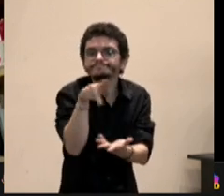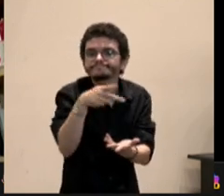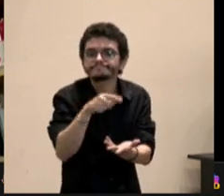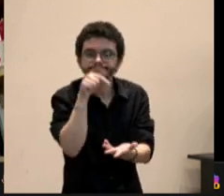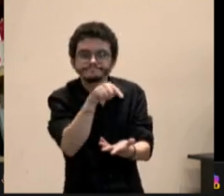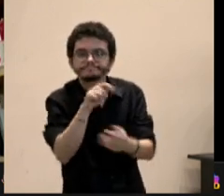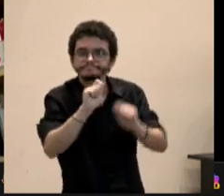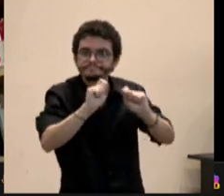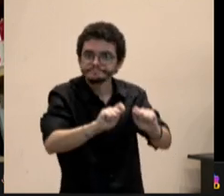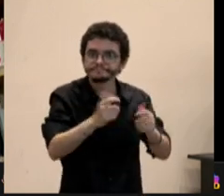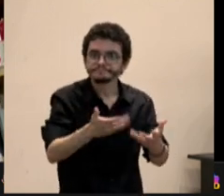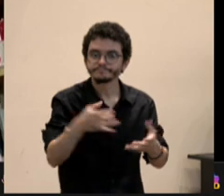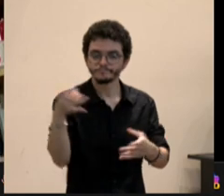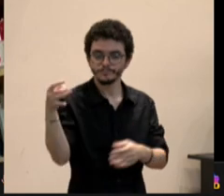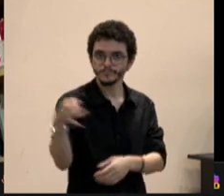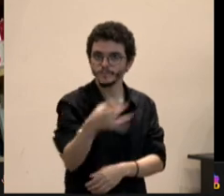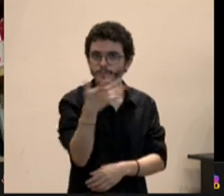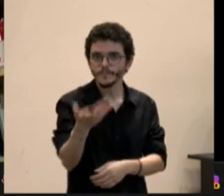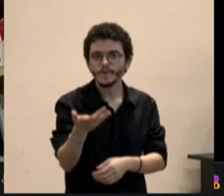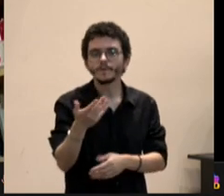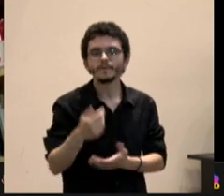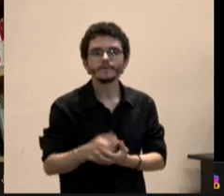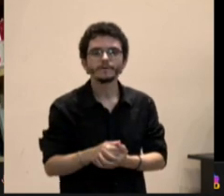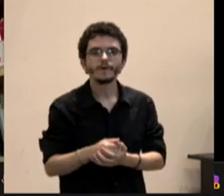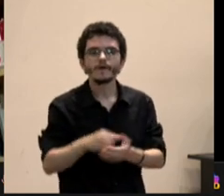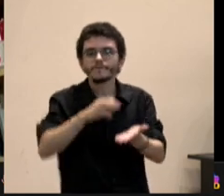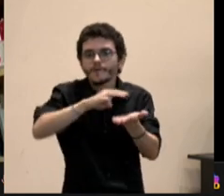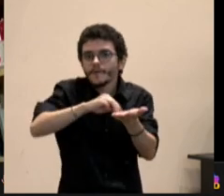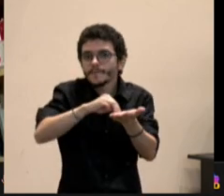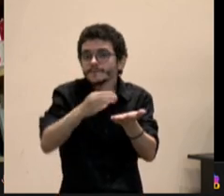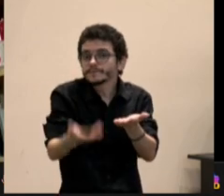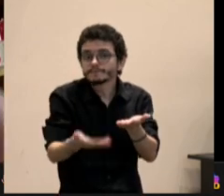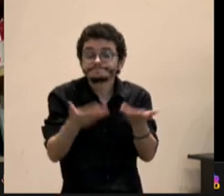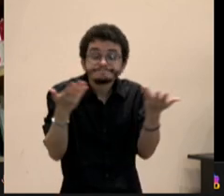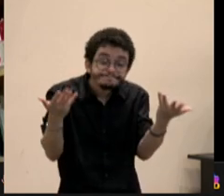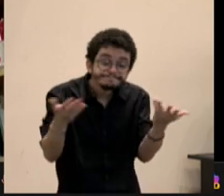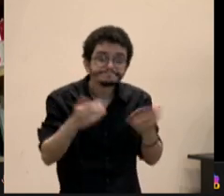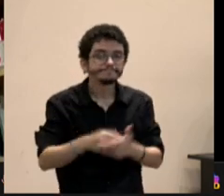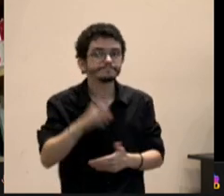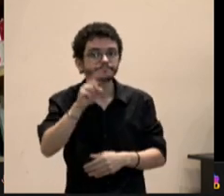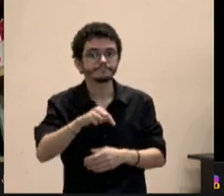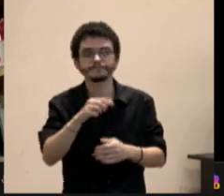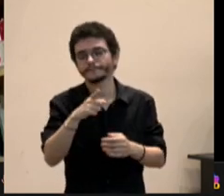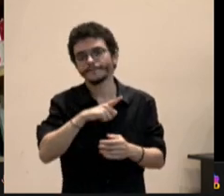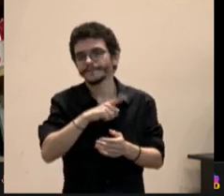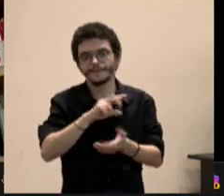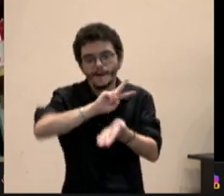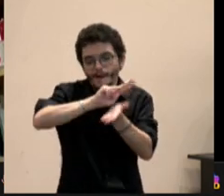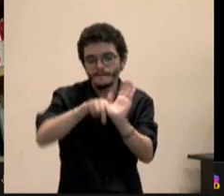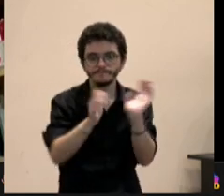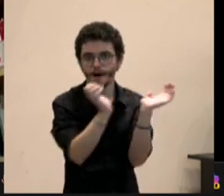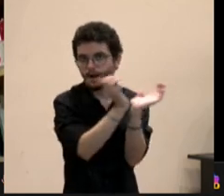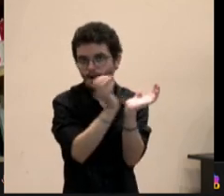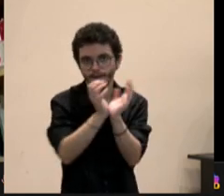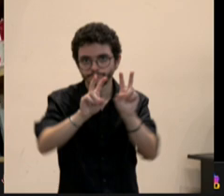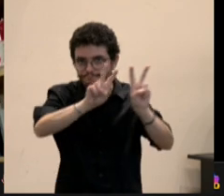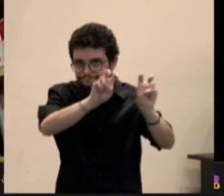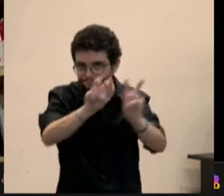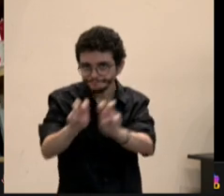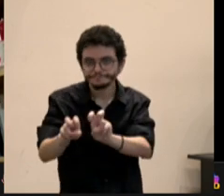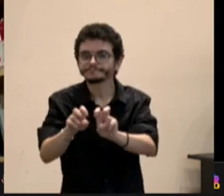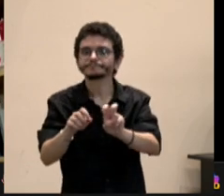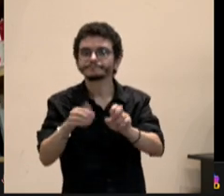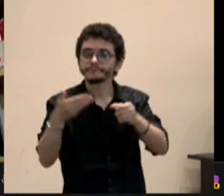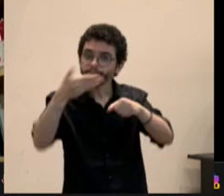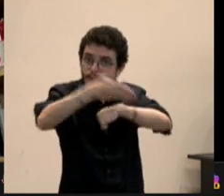possam inovar nas suas metodologias. Então, é um conjunto de questões que fazem parte do